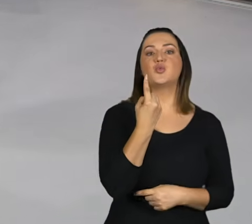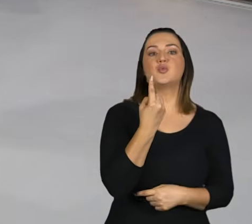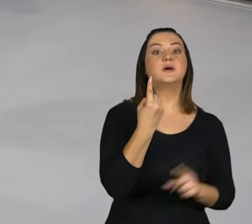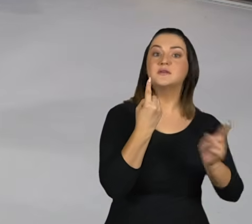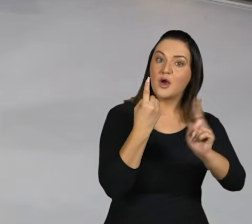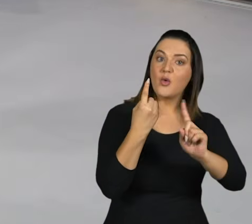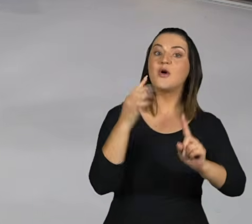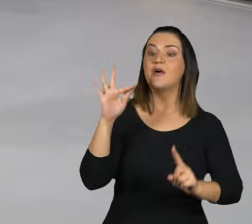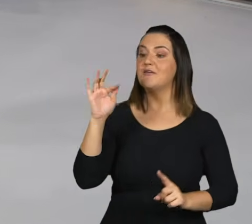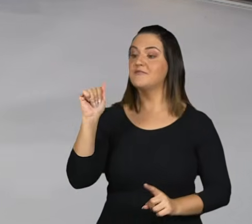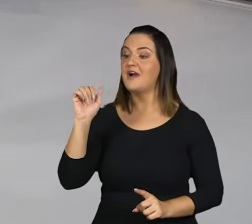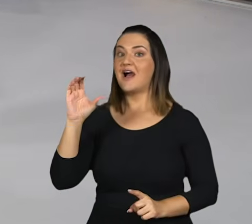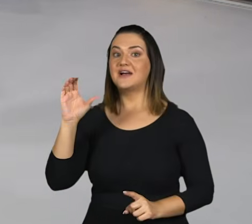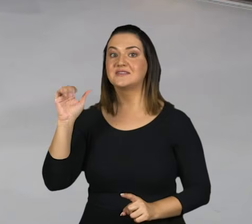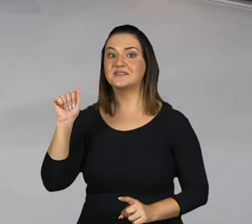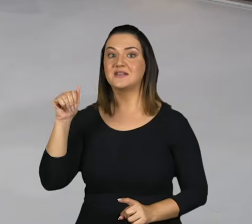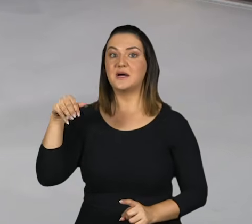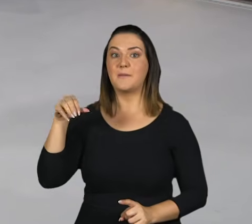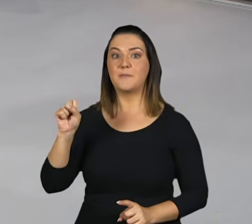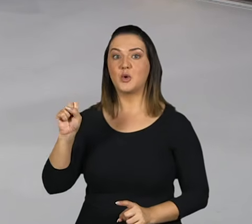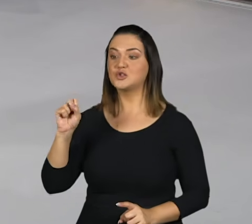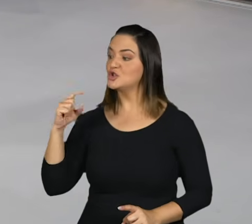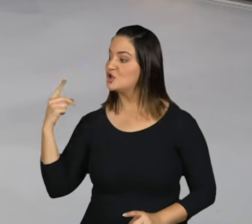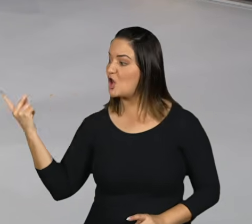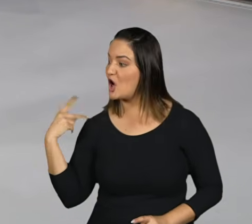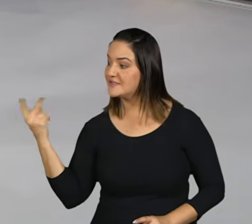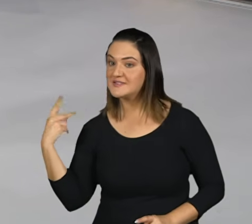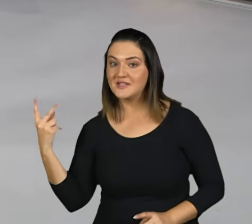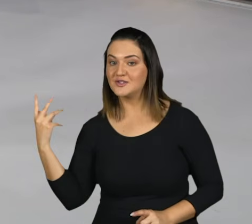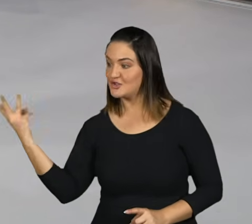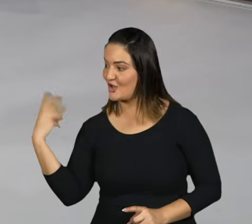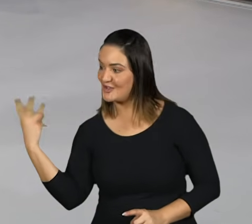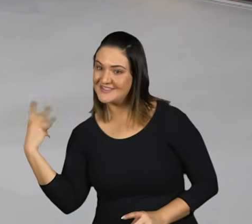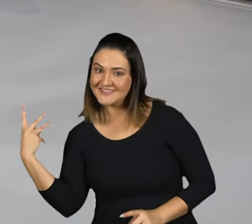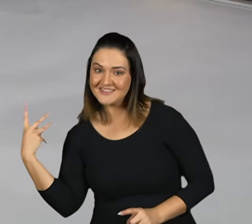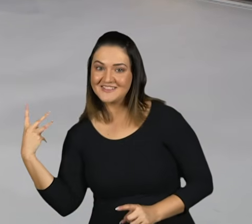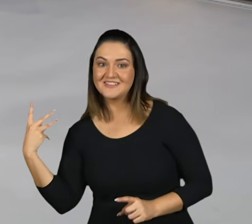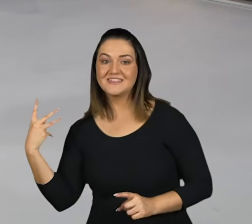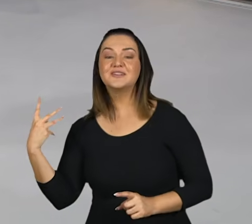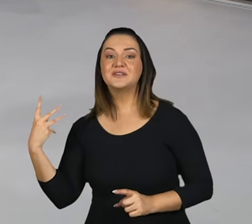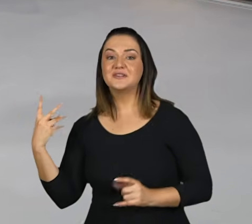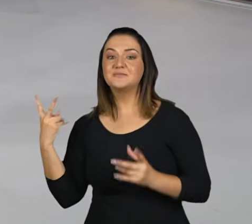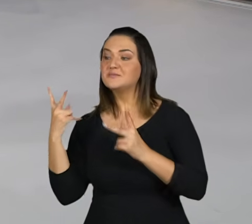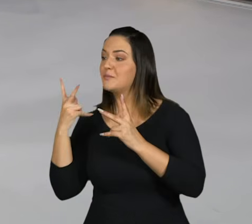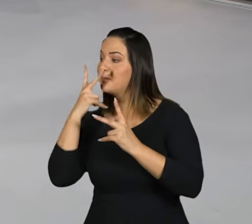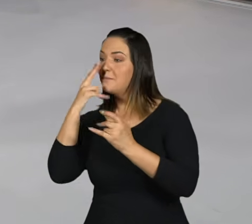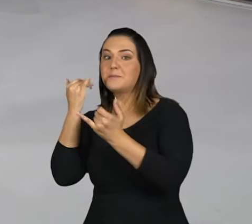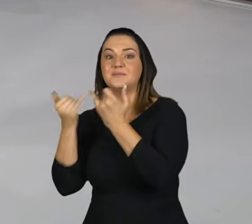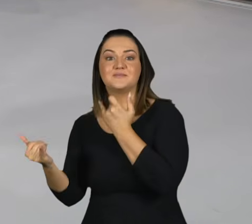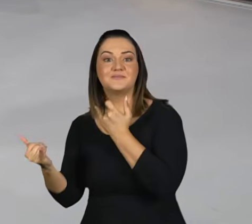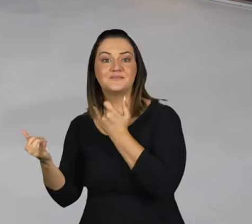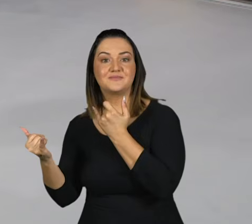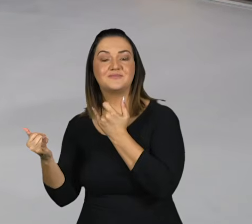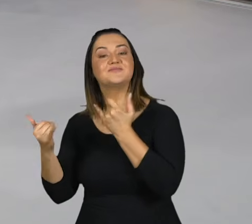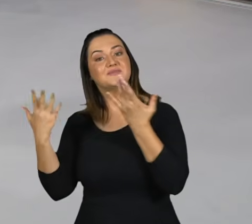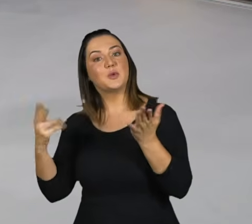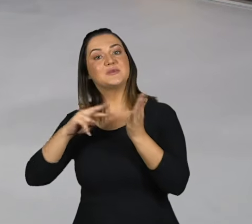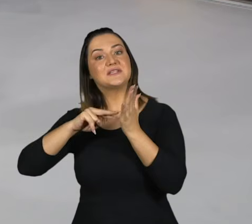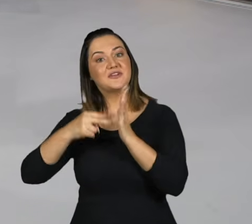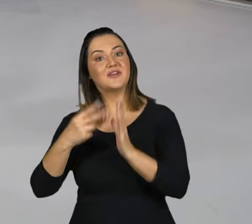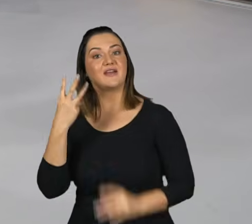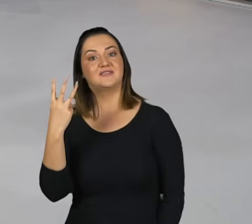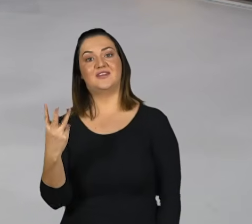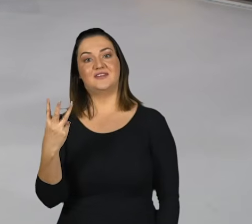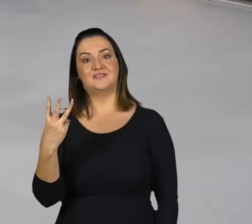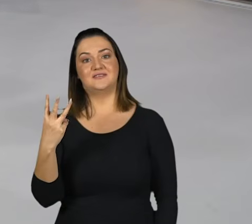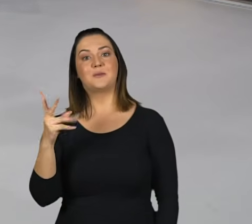nossa semelhança, plural de novo, mostrando que toda a obra de Deus, toda a ação de Deus é trinitariana, envolve o Pai, o Filho